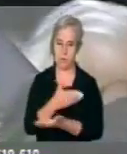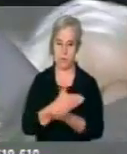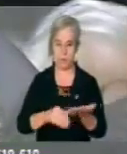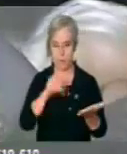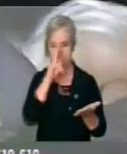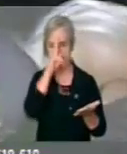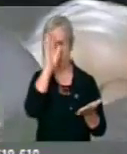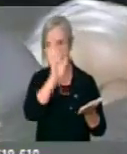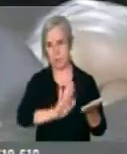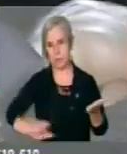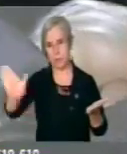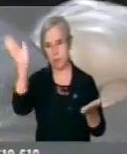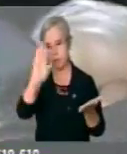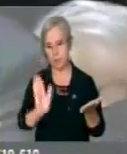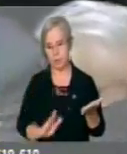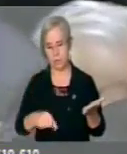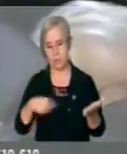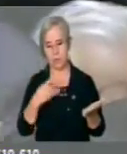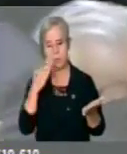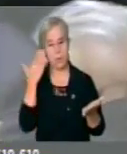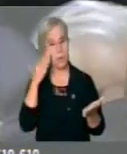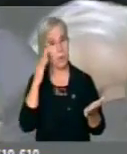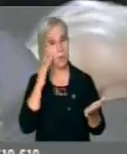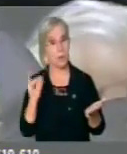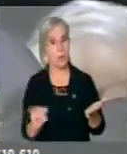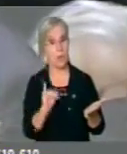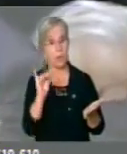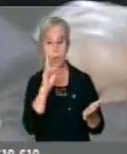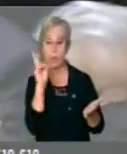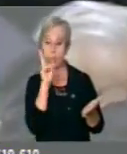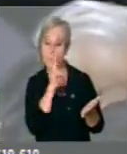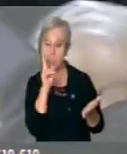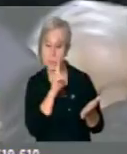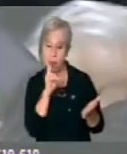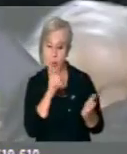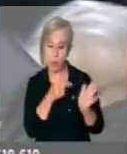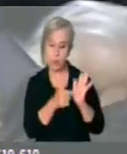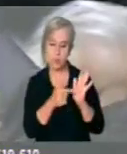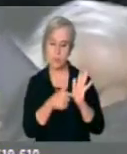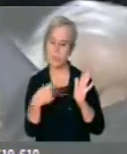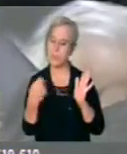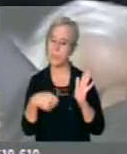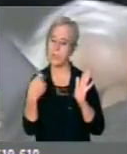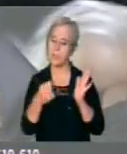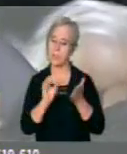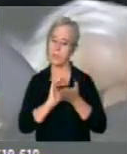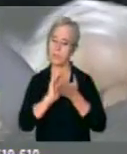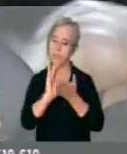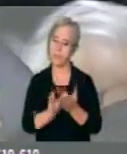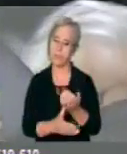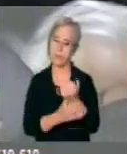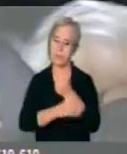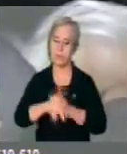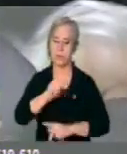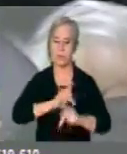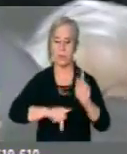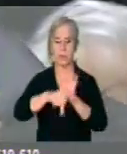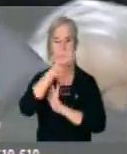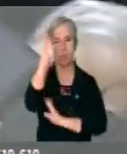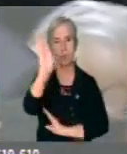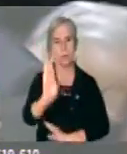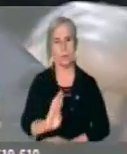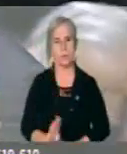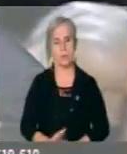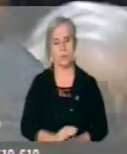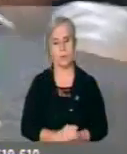Força Nacional, reconhece a urgência da necessidade de investimento em segurança pública nesse Brasil, que não